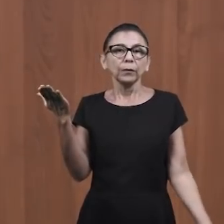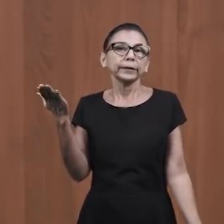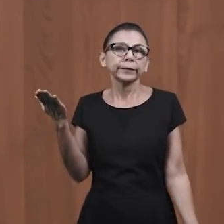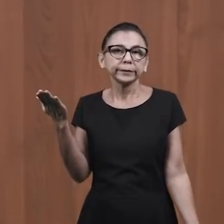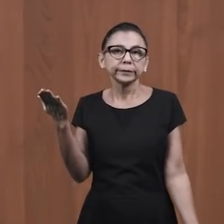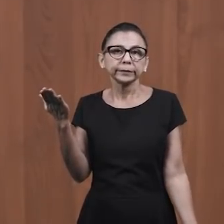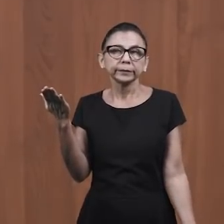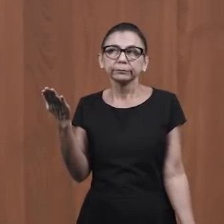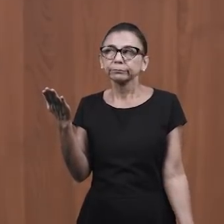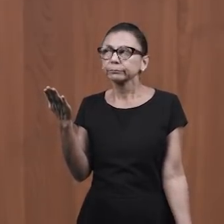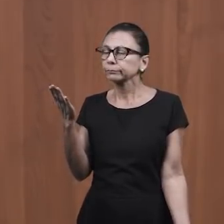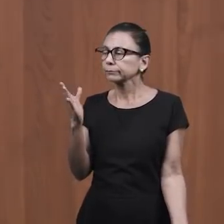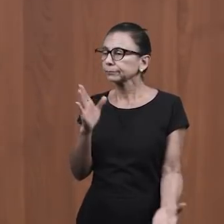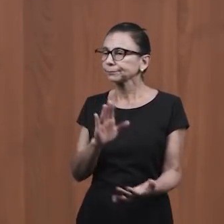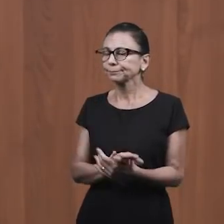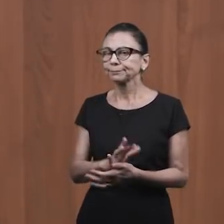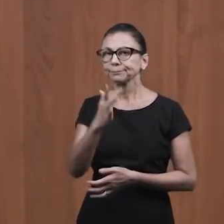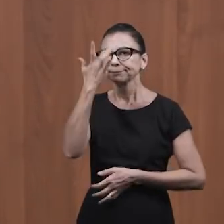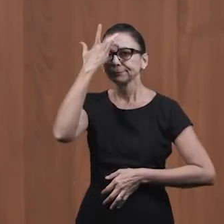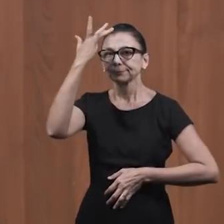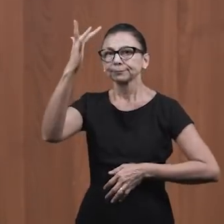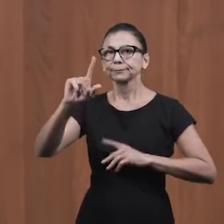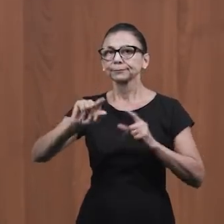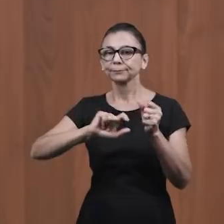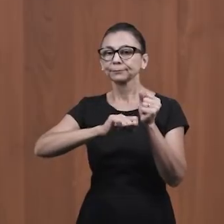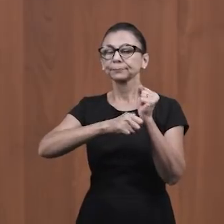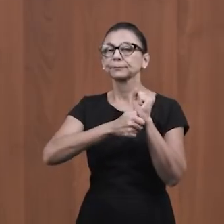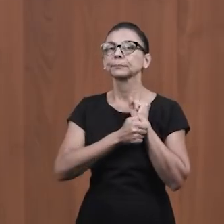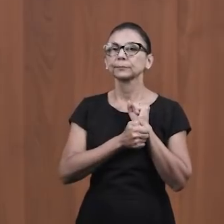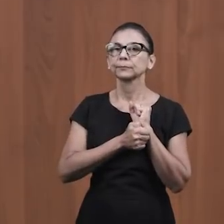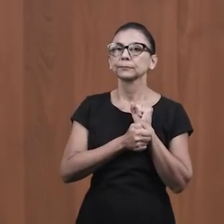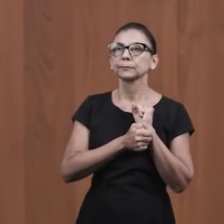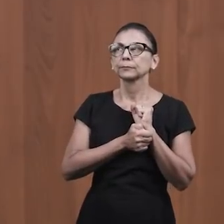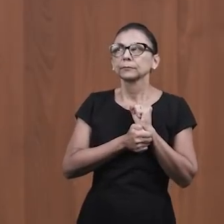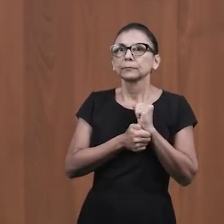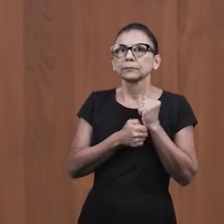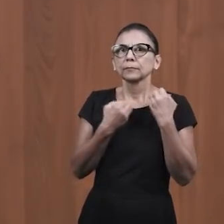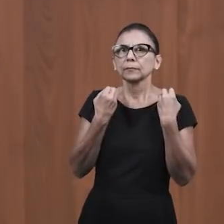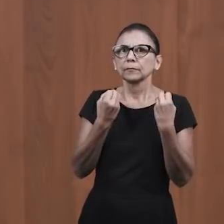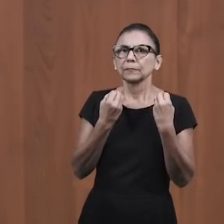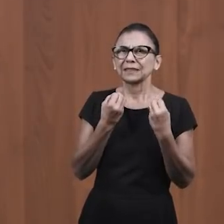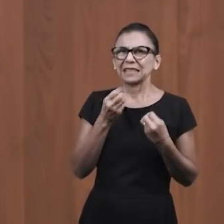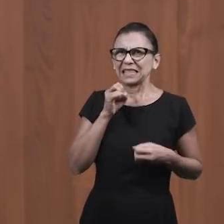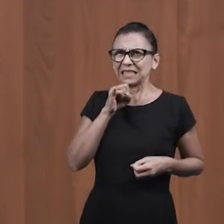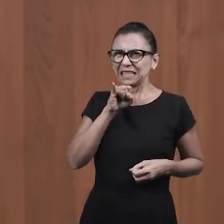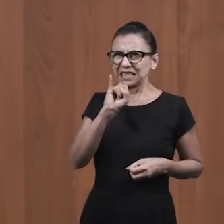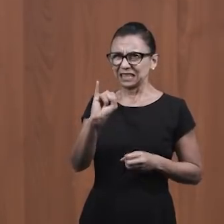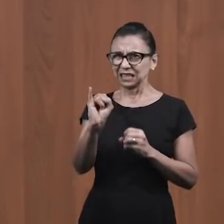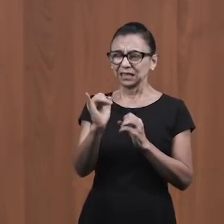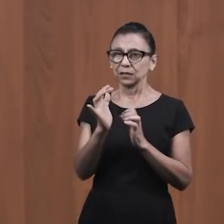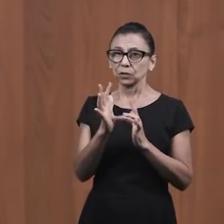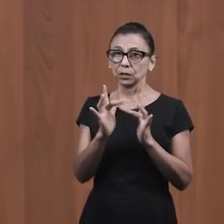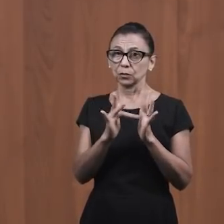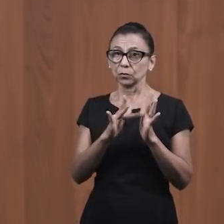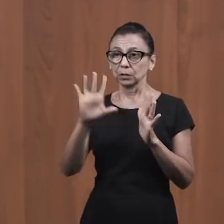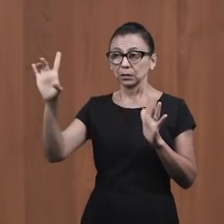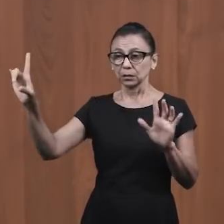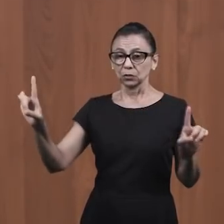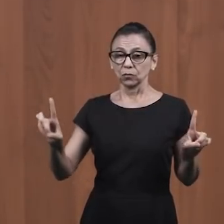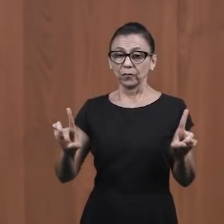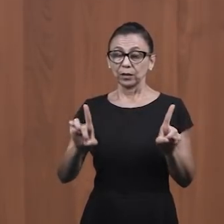obedecem? Vejam só, os discípulos já tinham visto Jesus curar as pessoas, dar a